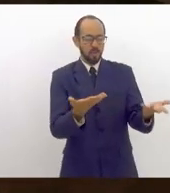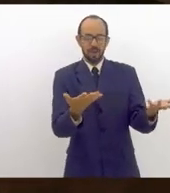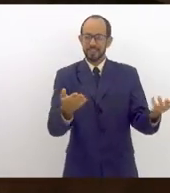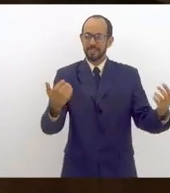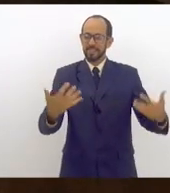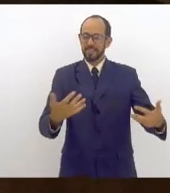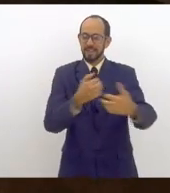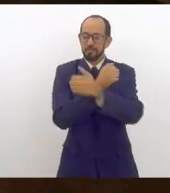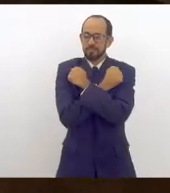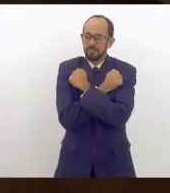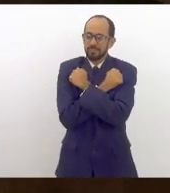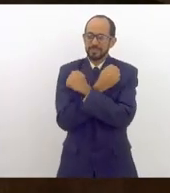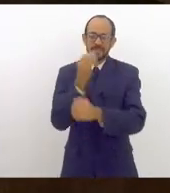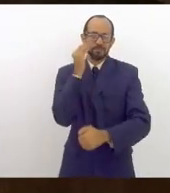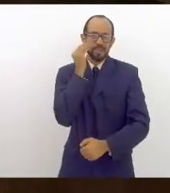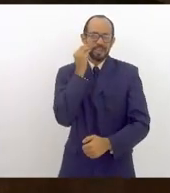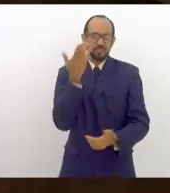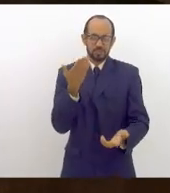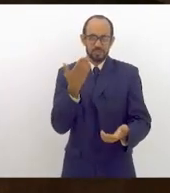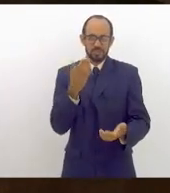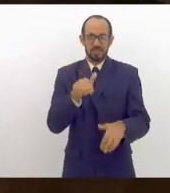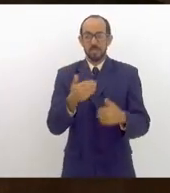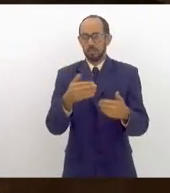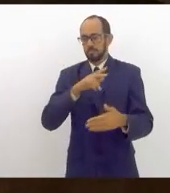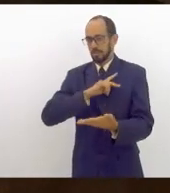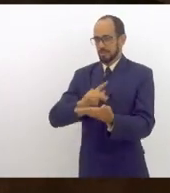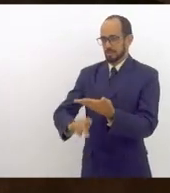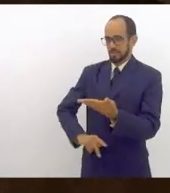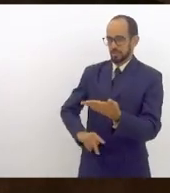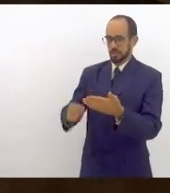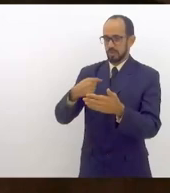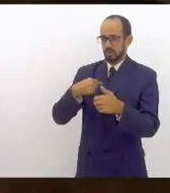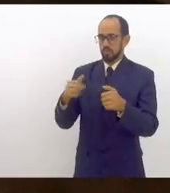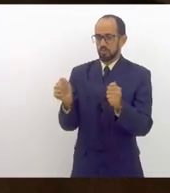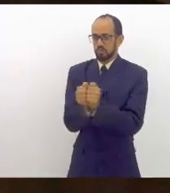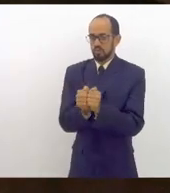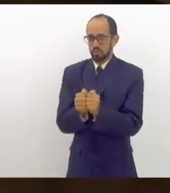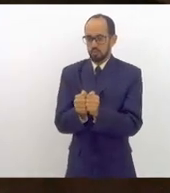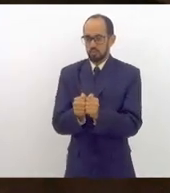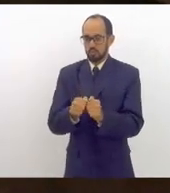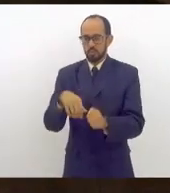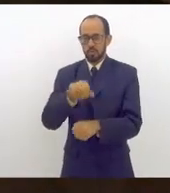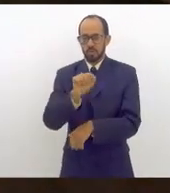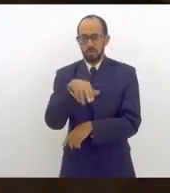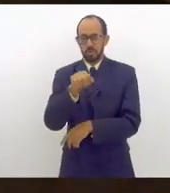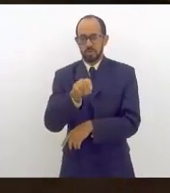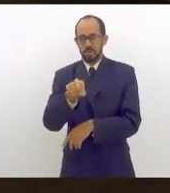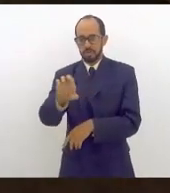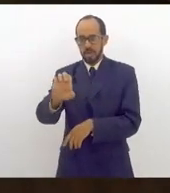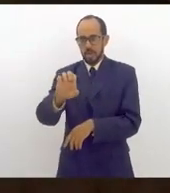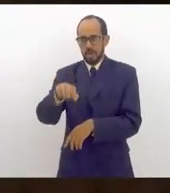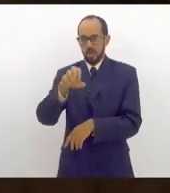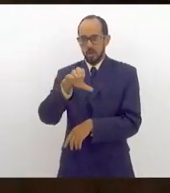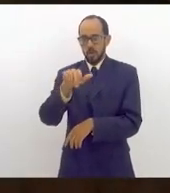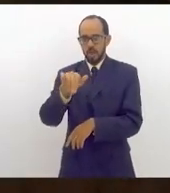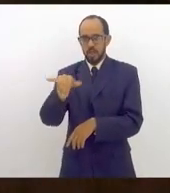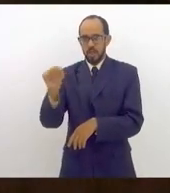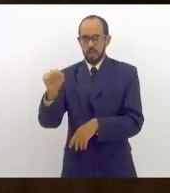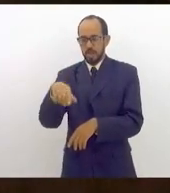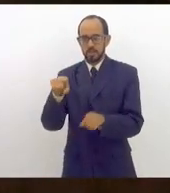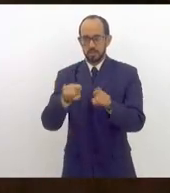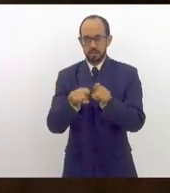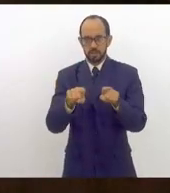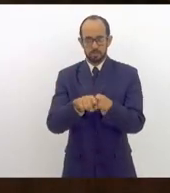Mas, ô, presidente, eu junto com o André Correia, que também tem interesse, deputado Luiz